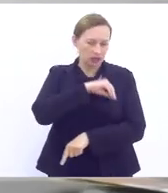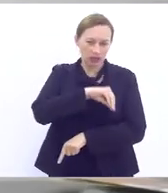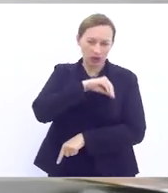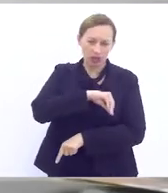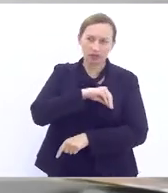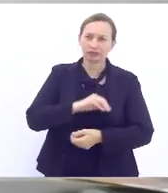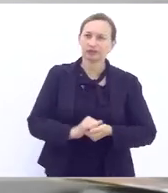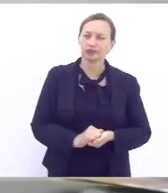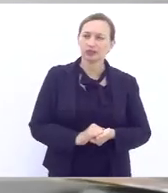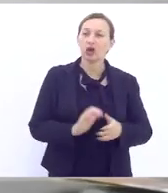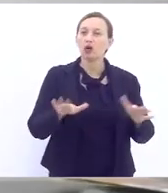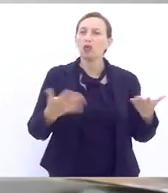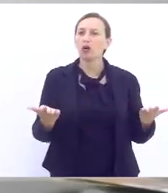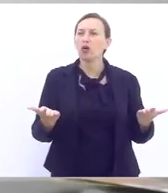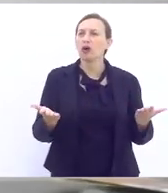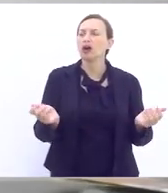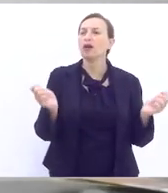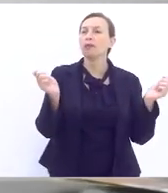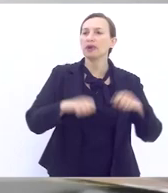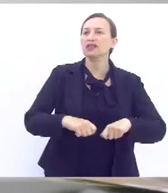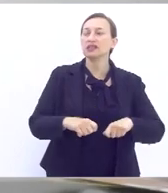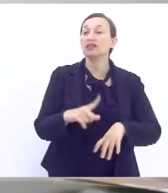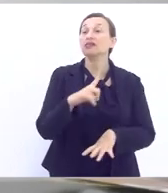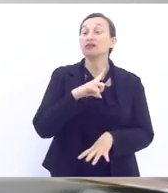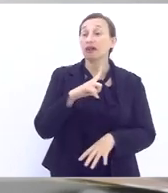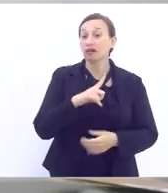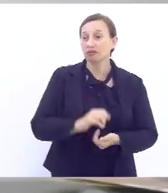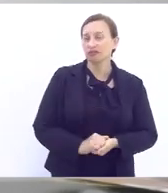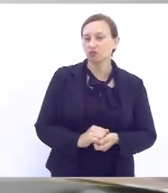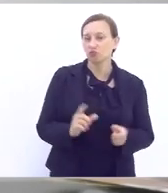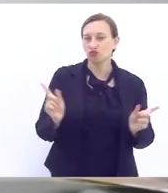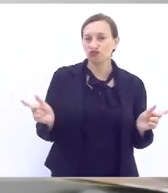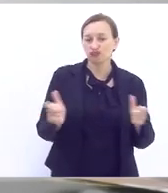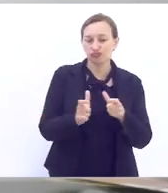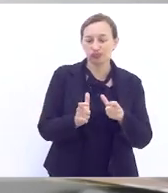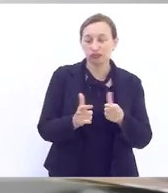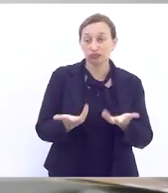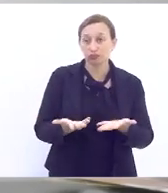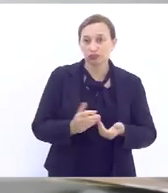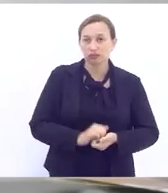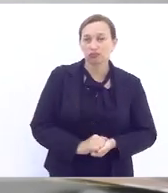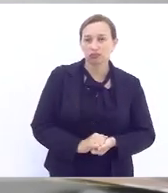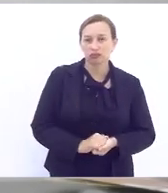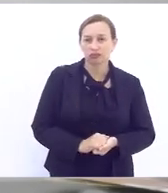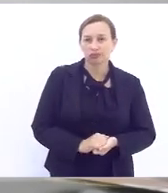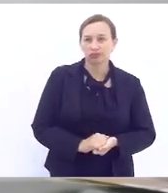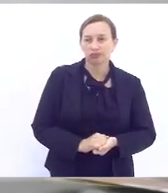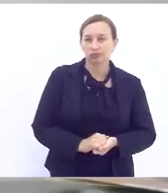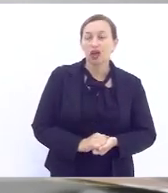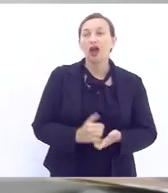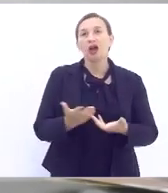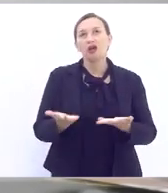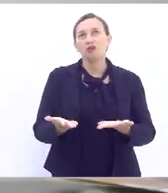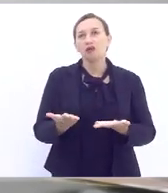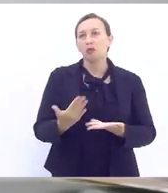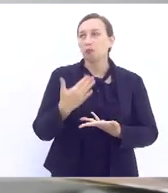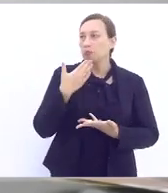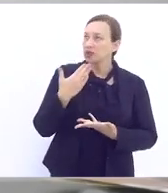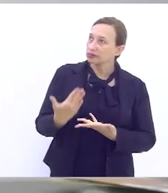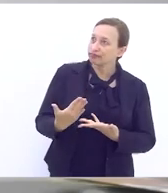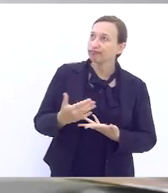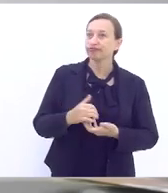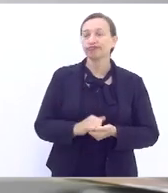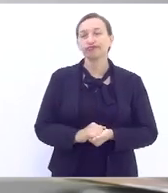qual a capacidade de mobilização que se tem muito pequeno vamos demandar